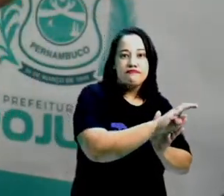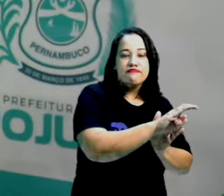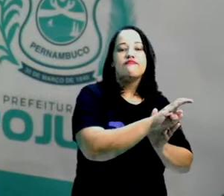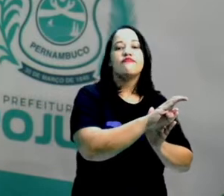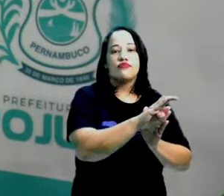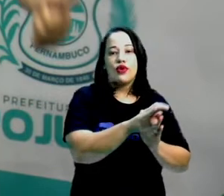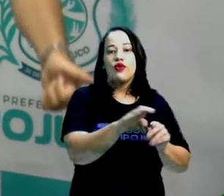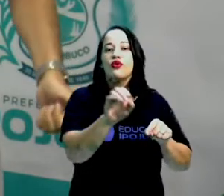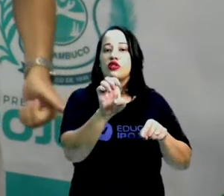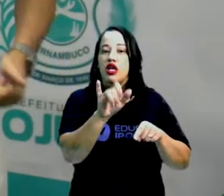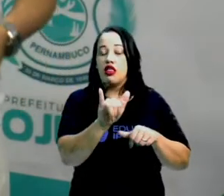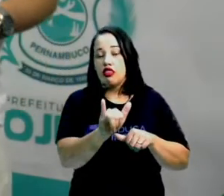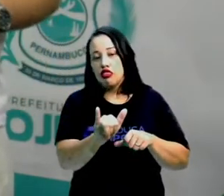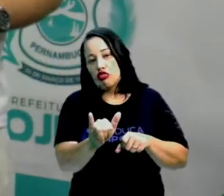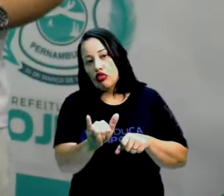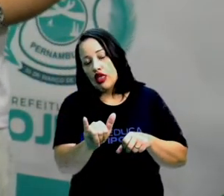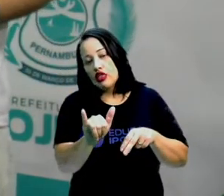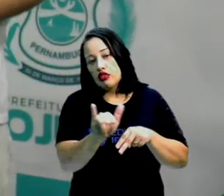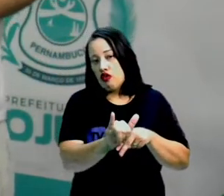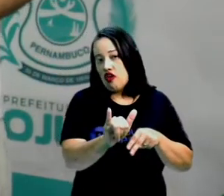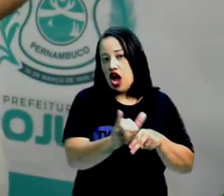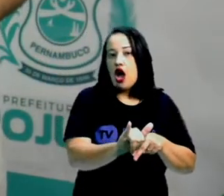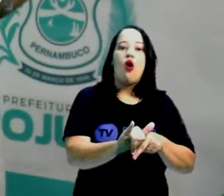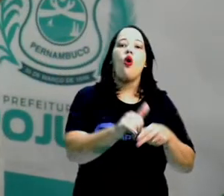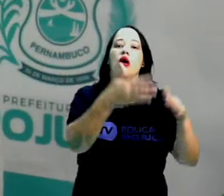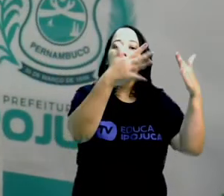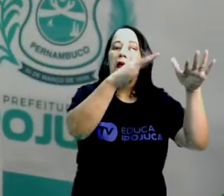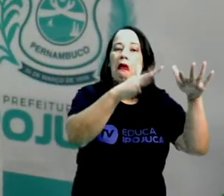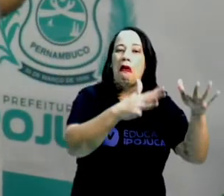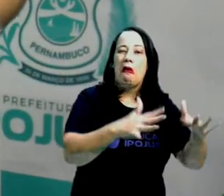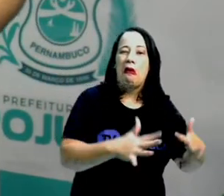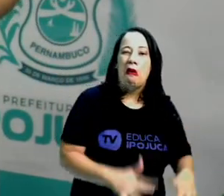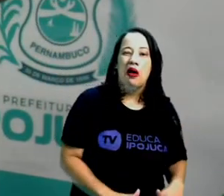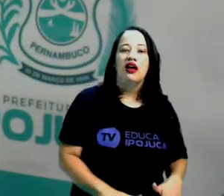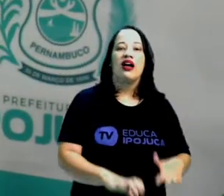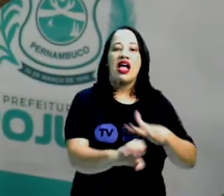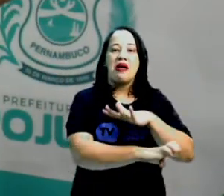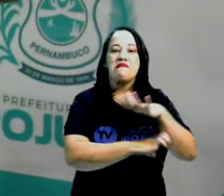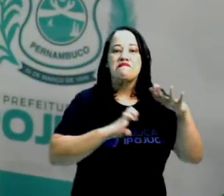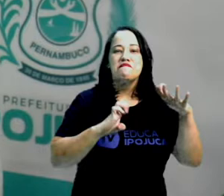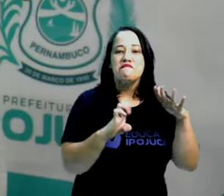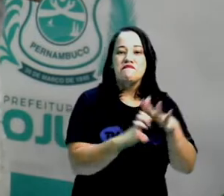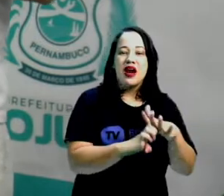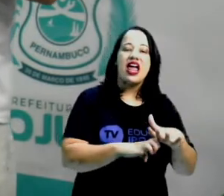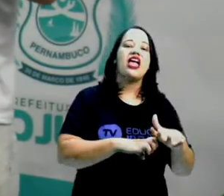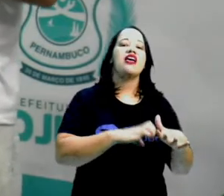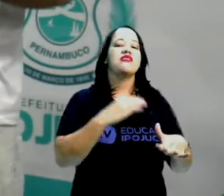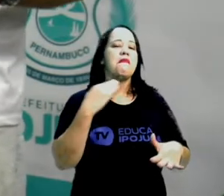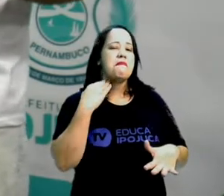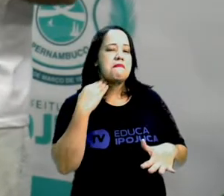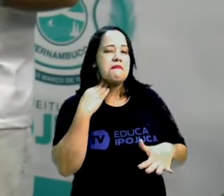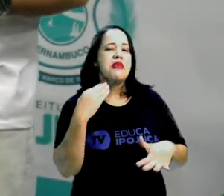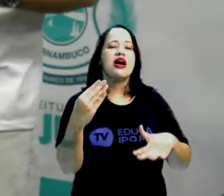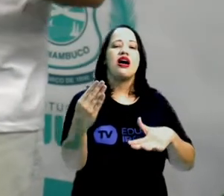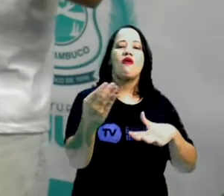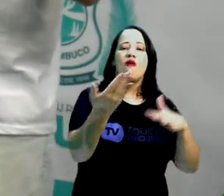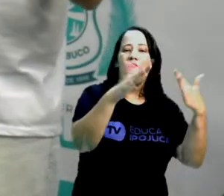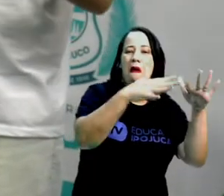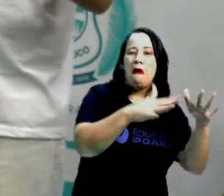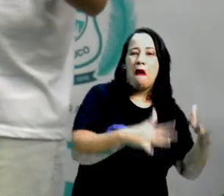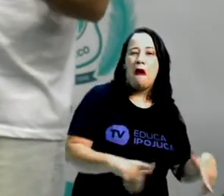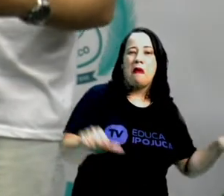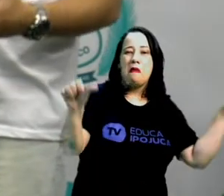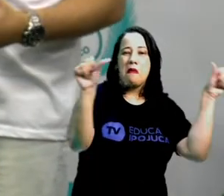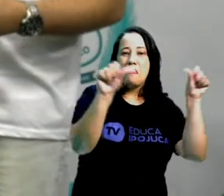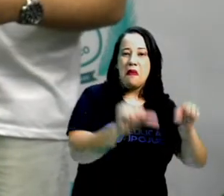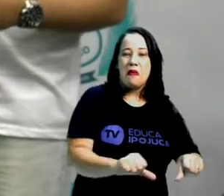nos Estados Unidos. Vários bancos, várias empresas vão acabar quebrando por causa desta quebra da bolsa de